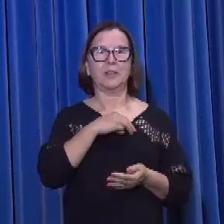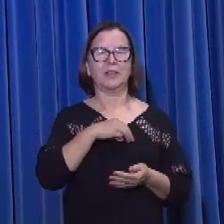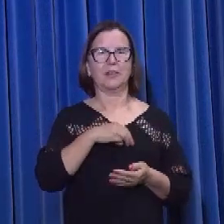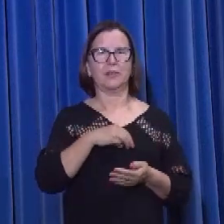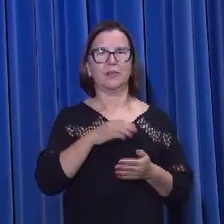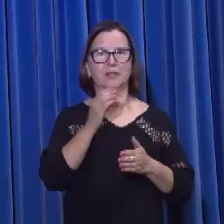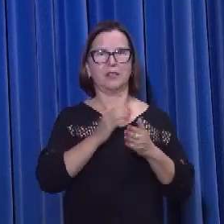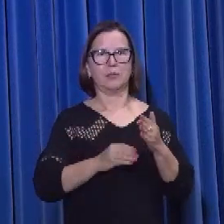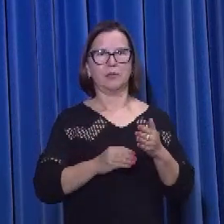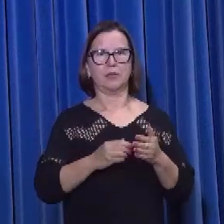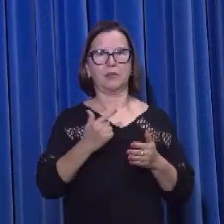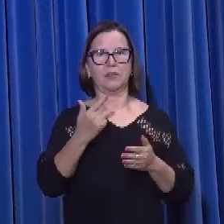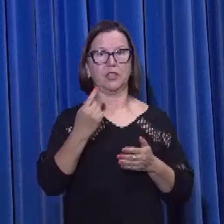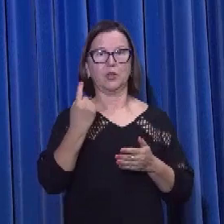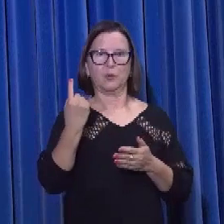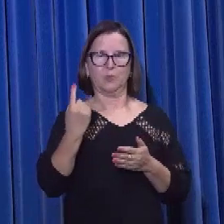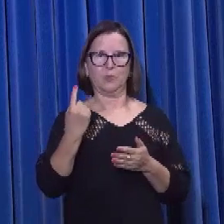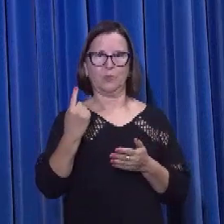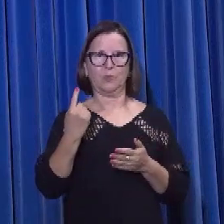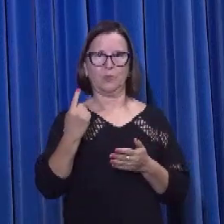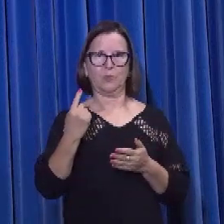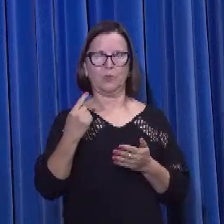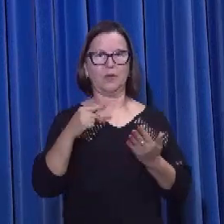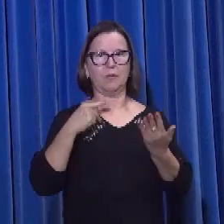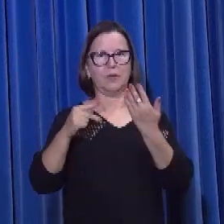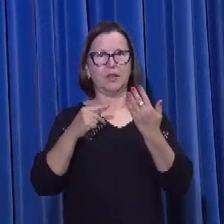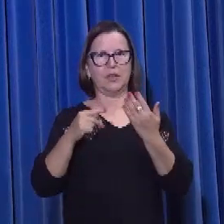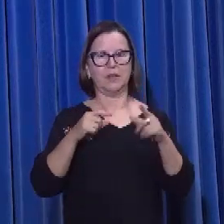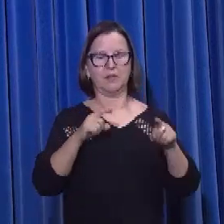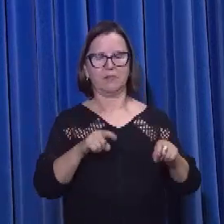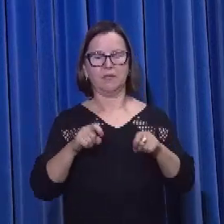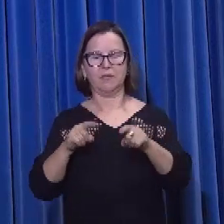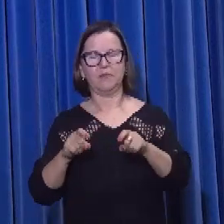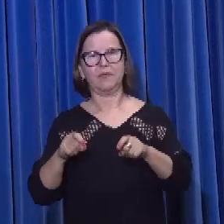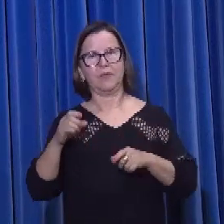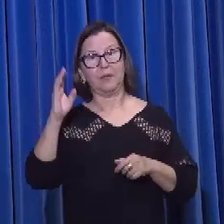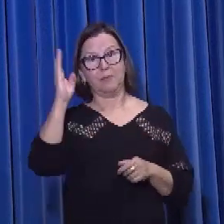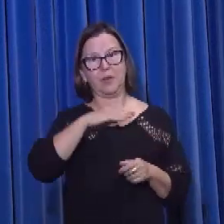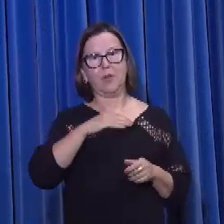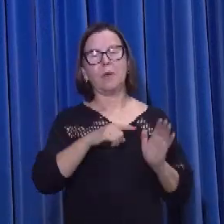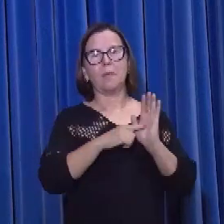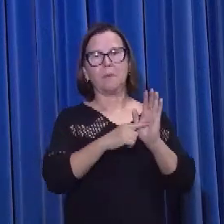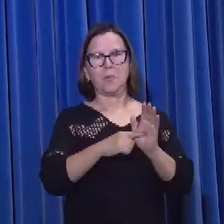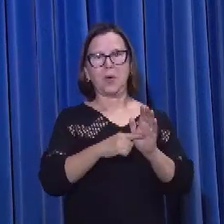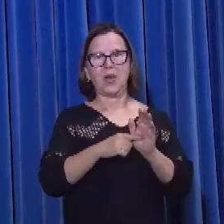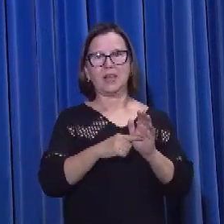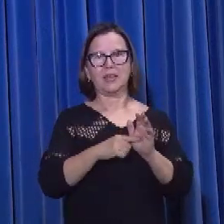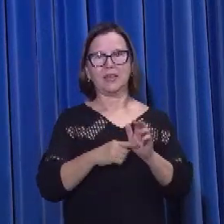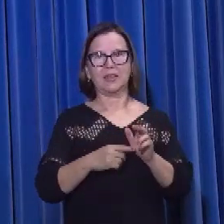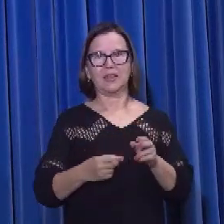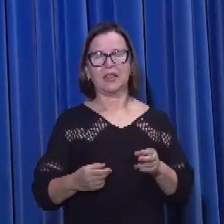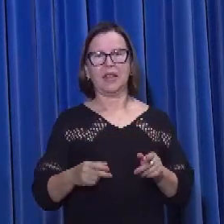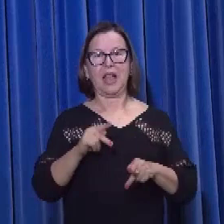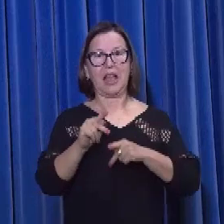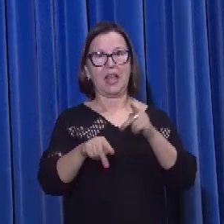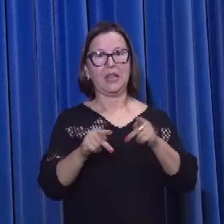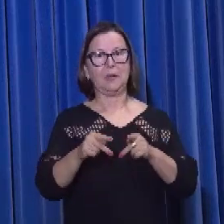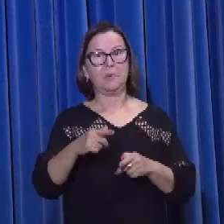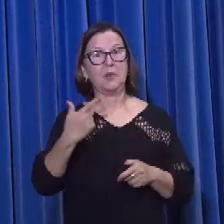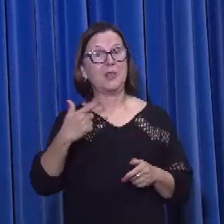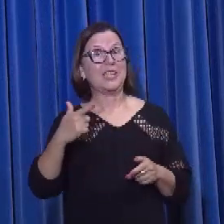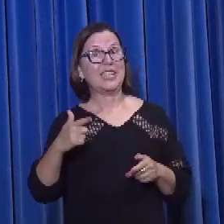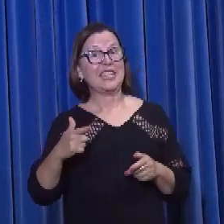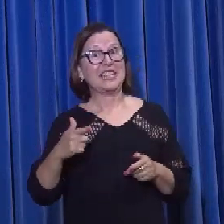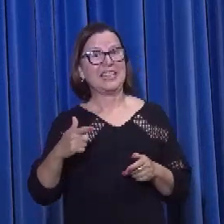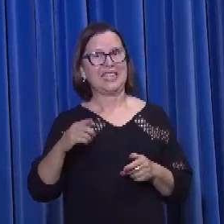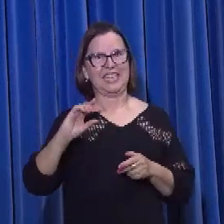dos lavadores maus. Isso mostra a humanidade sem Deus. E sem Deus, o que eles são capazes